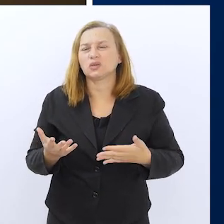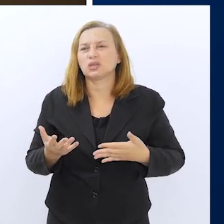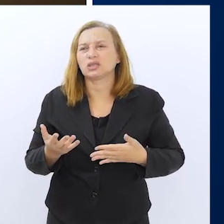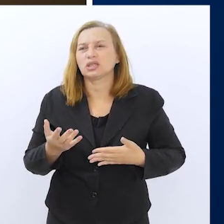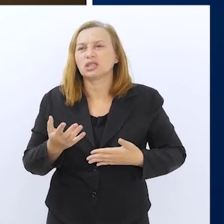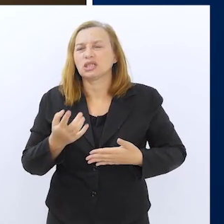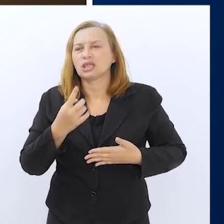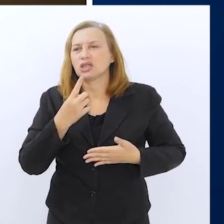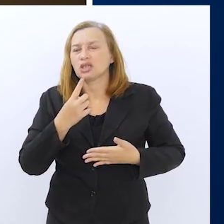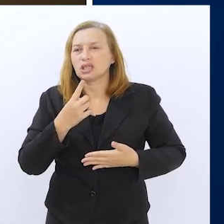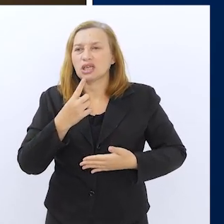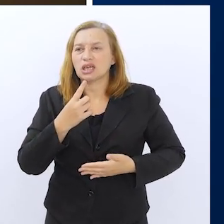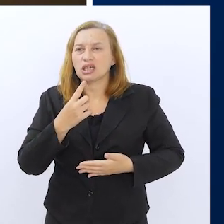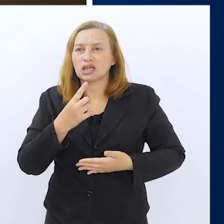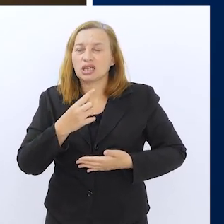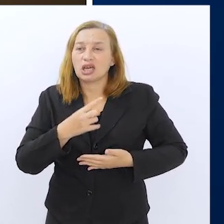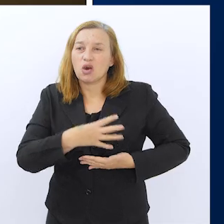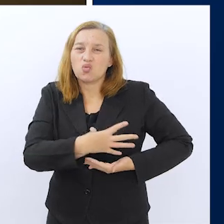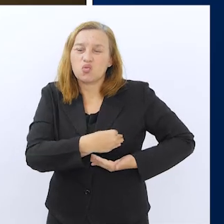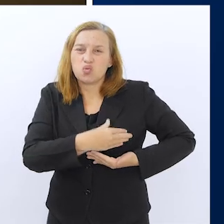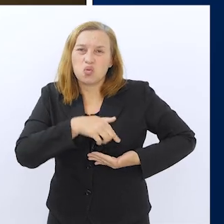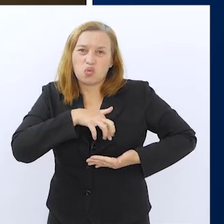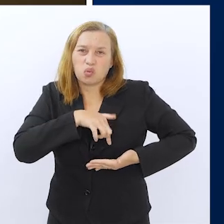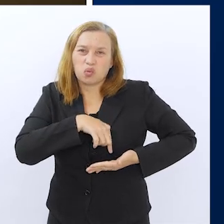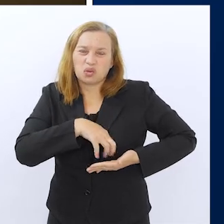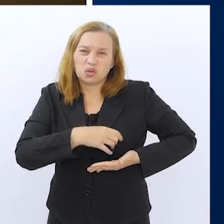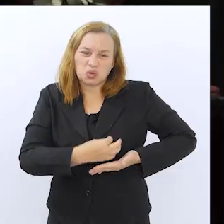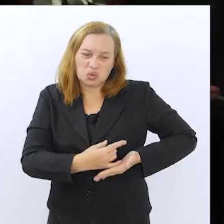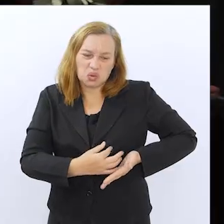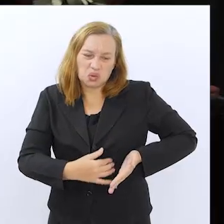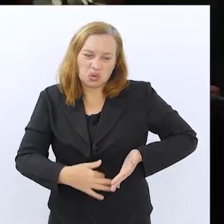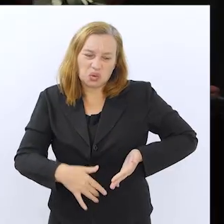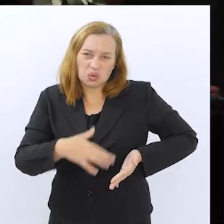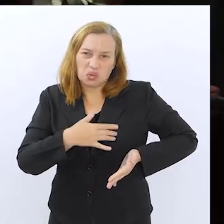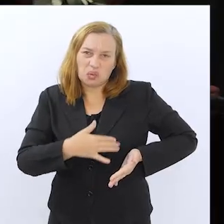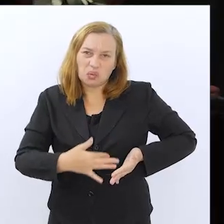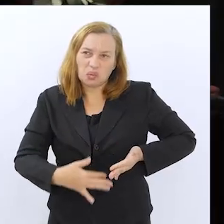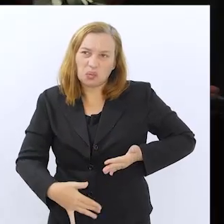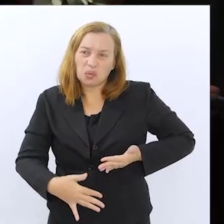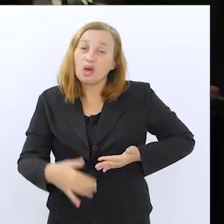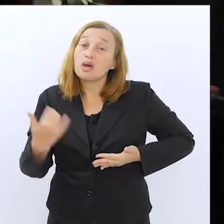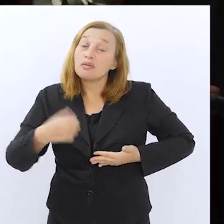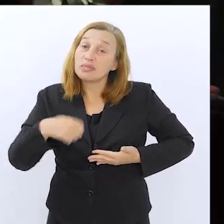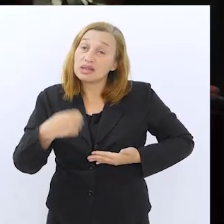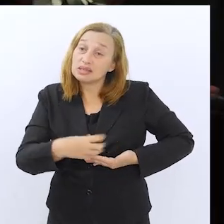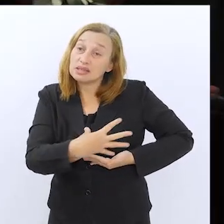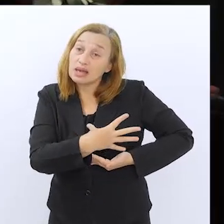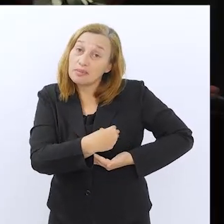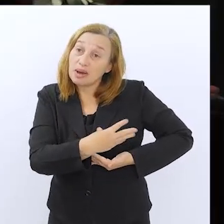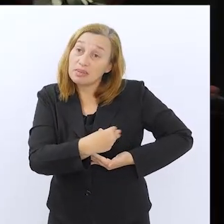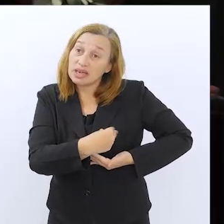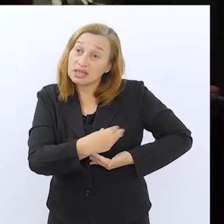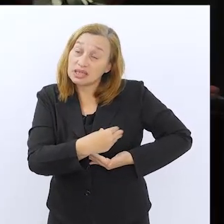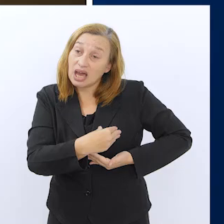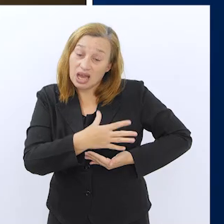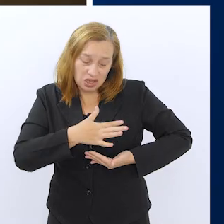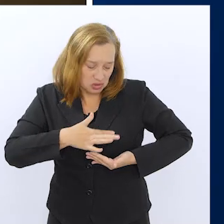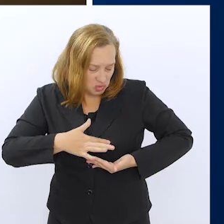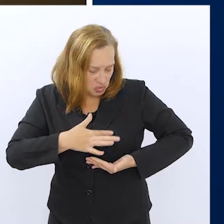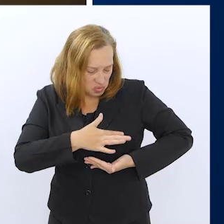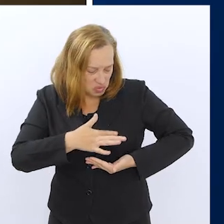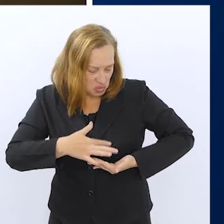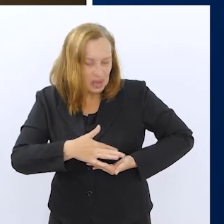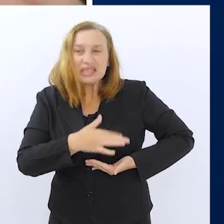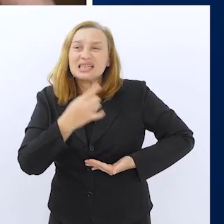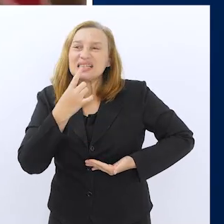se tem muita escoriação da mama, se tem fissura da mama. E você imagina uma mãe que precisa amamentar em livre demanda, que